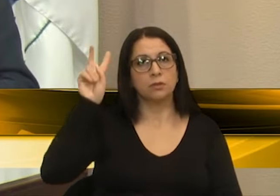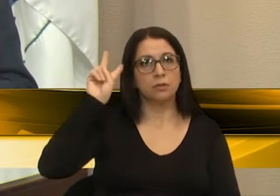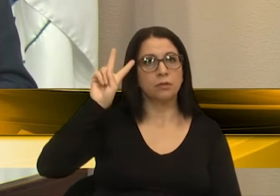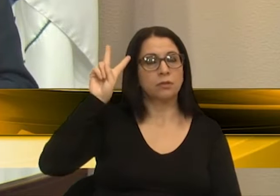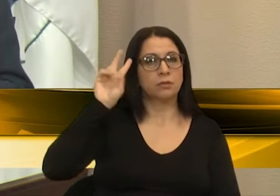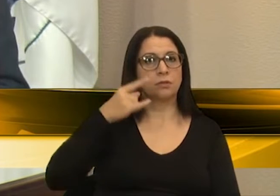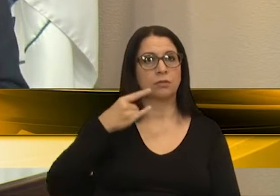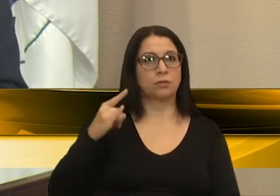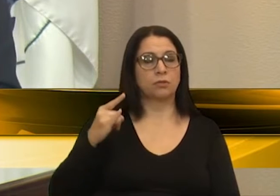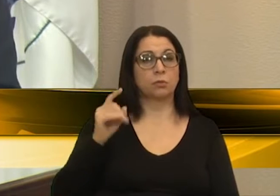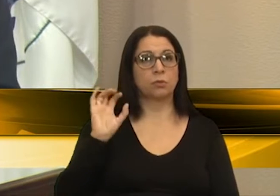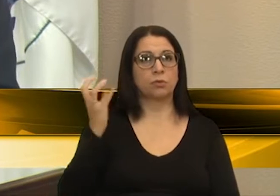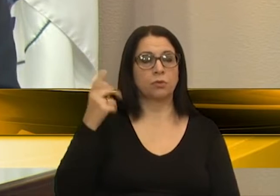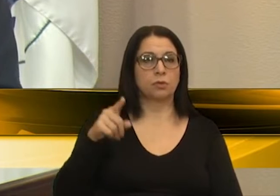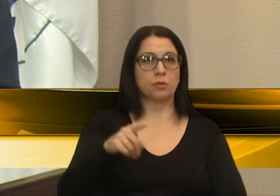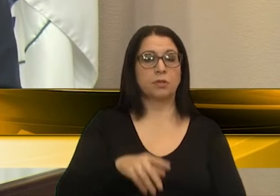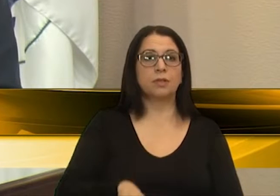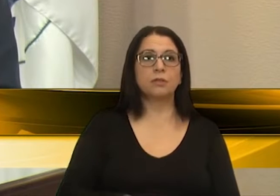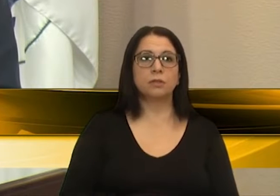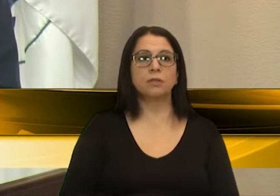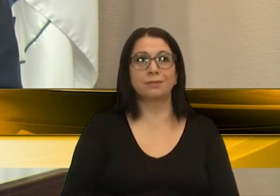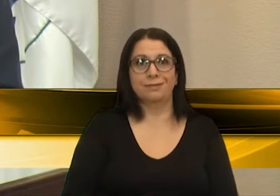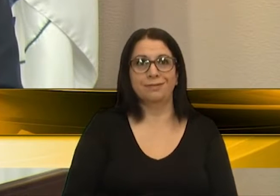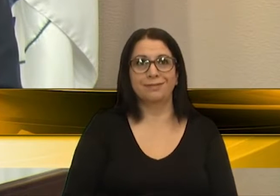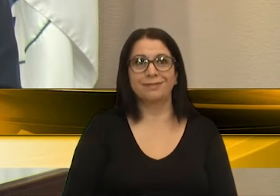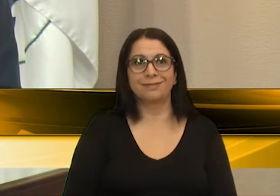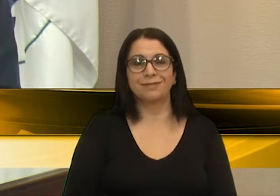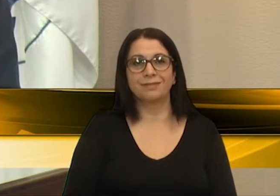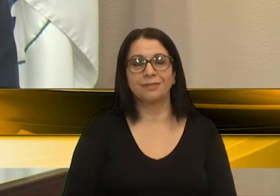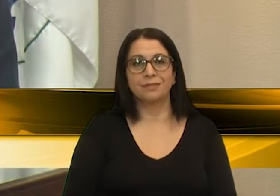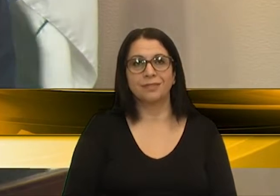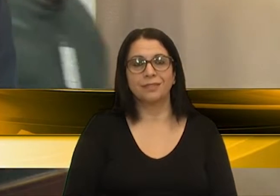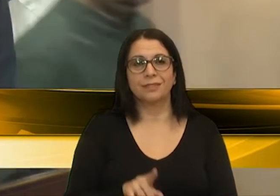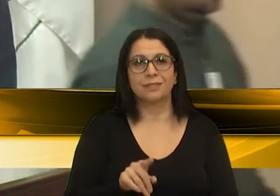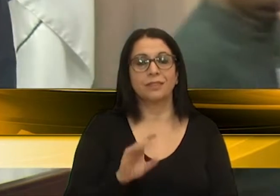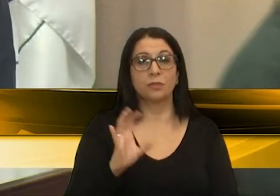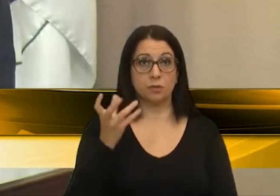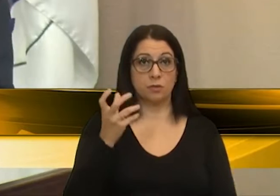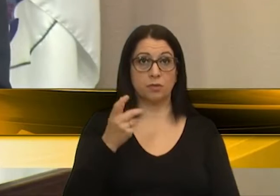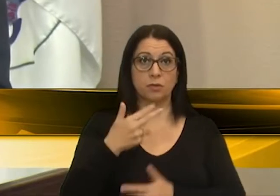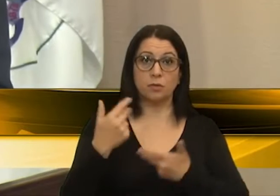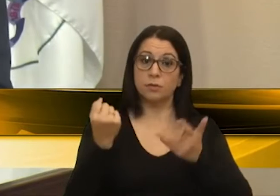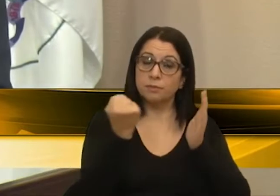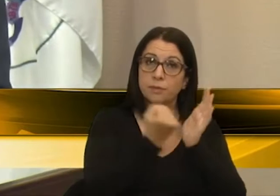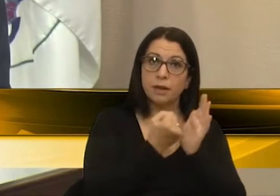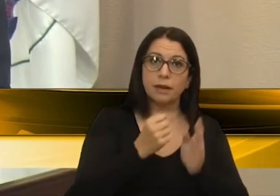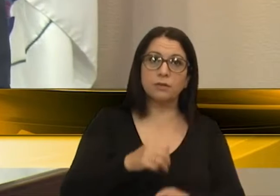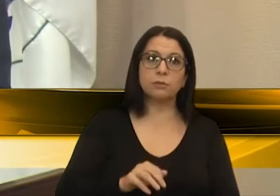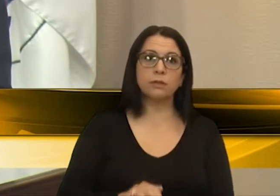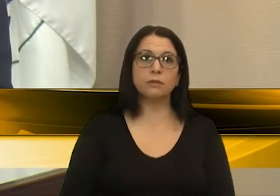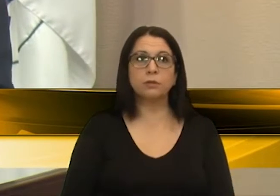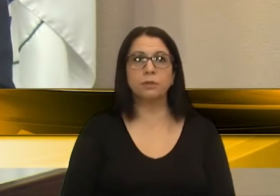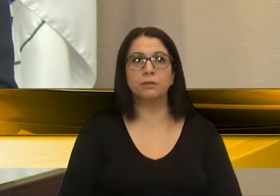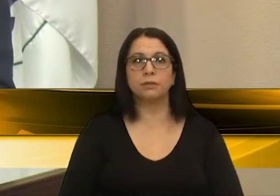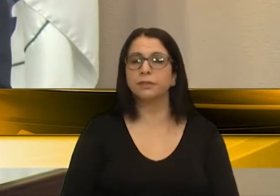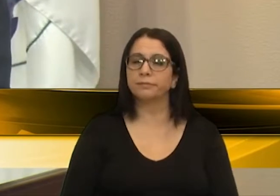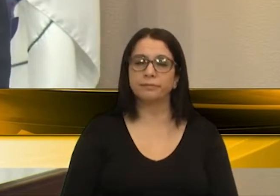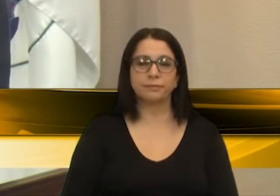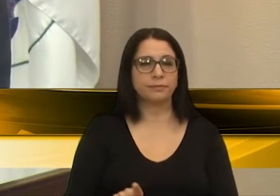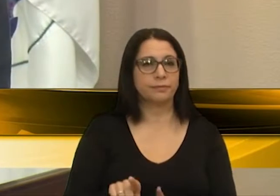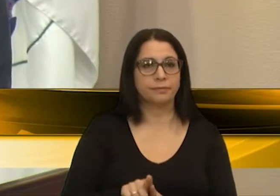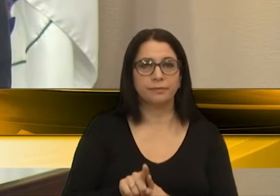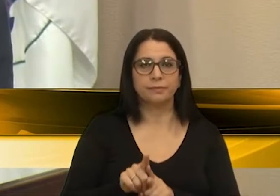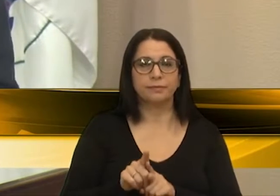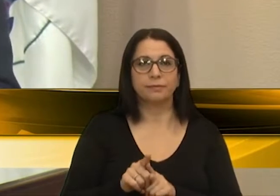dos últimos acontecimentos da vida de Jesus Cristo, né? Acontecimentos que marcam também, de alguma forma, a história